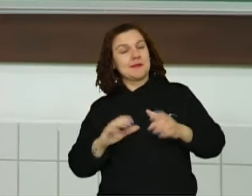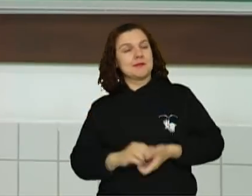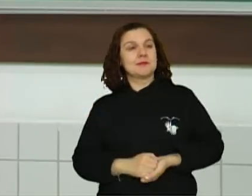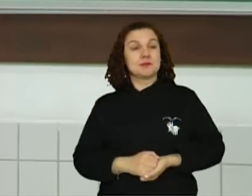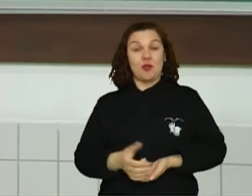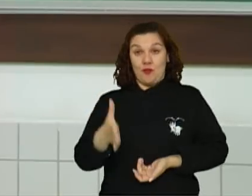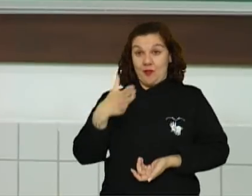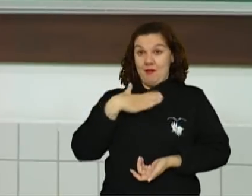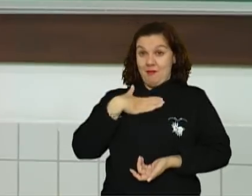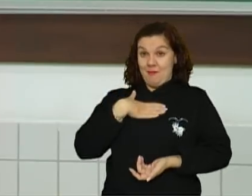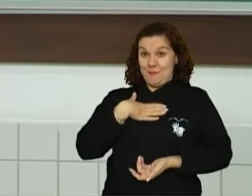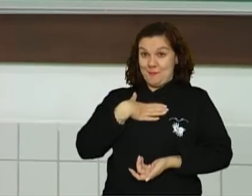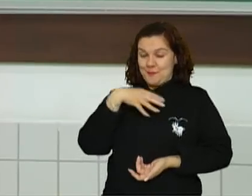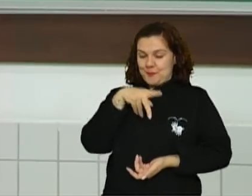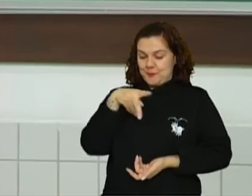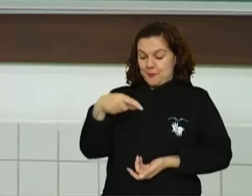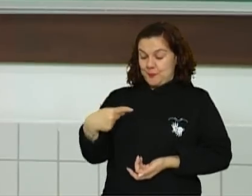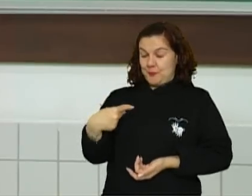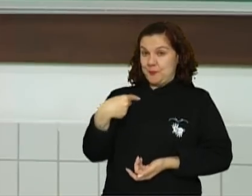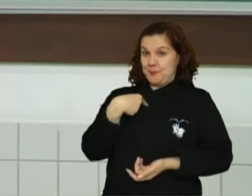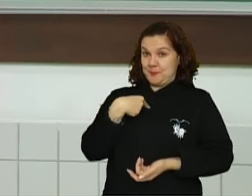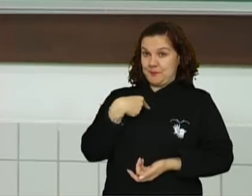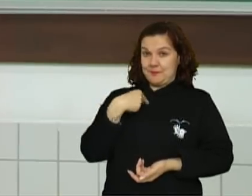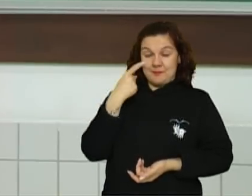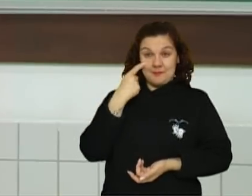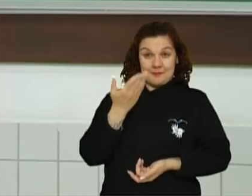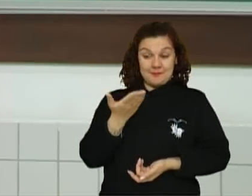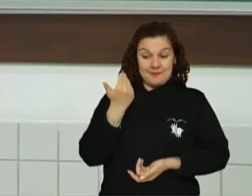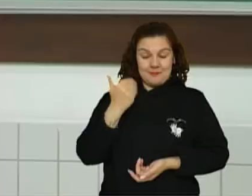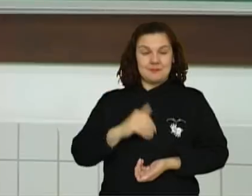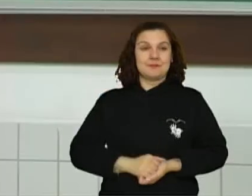falar por mim, não é verdade? Então, vamos lá.